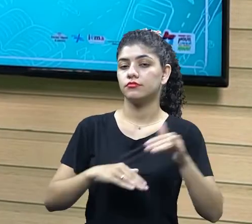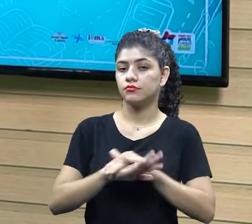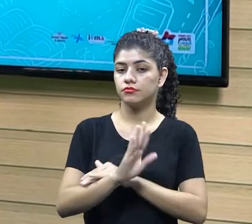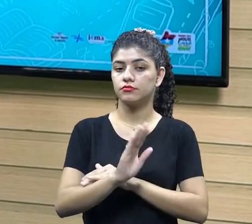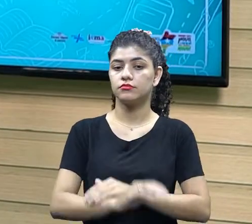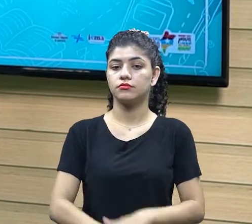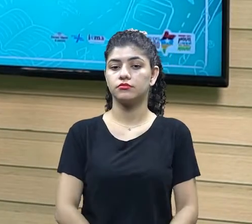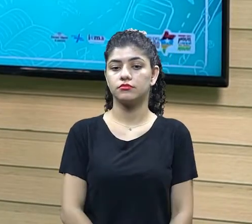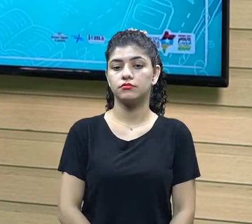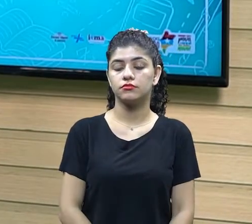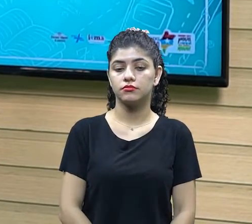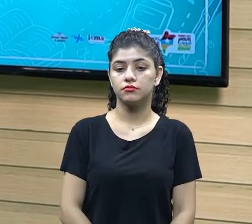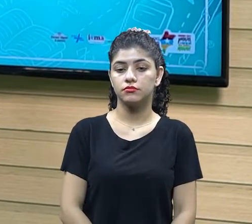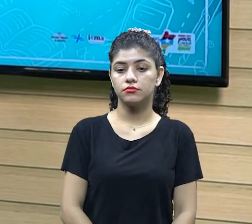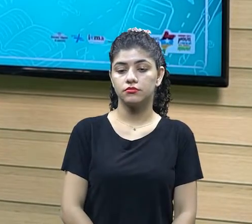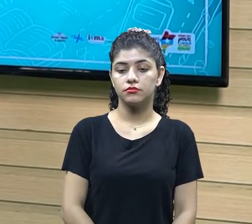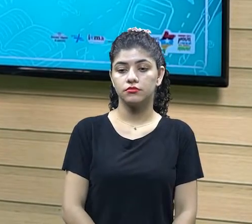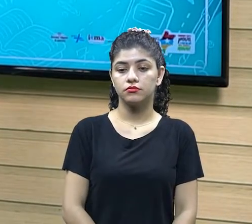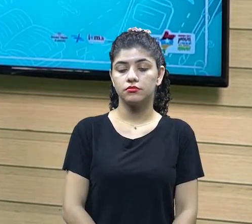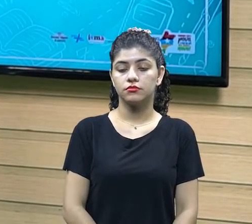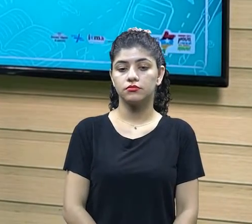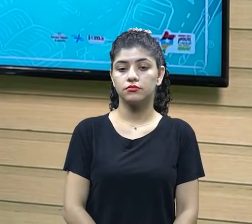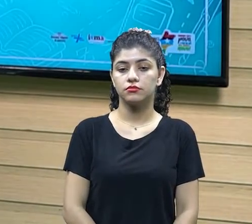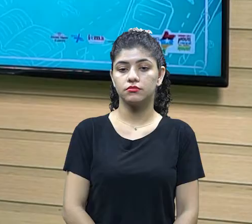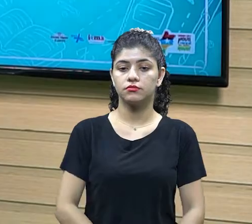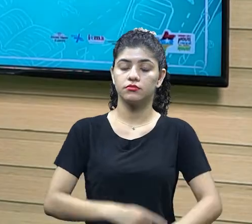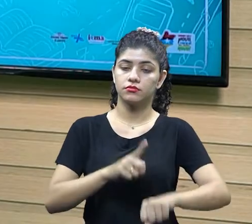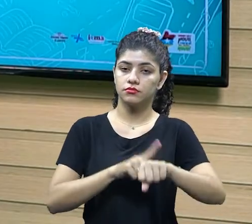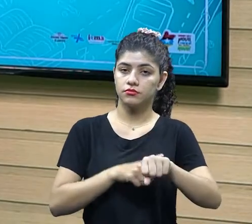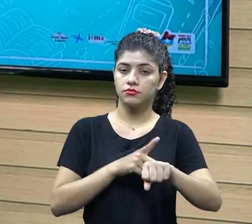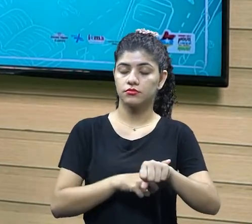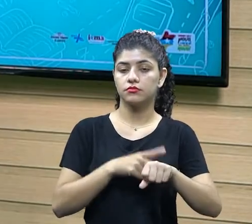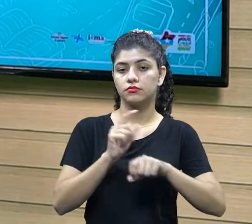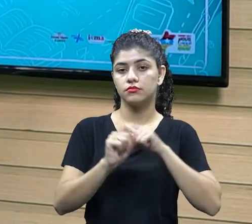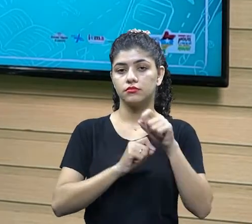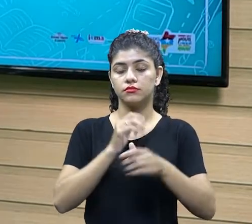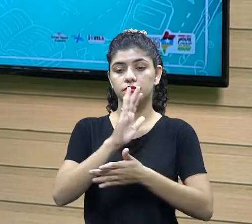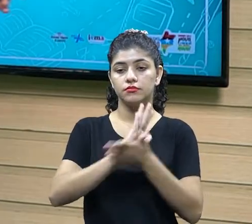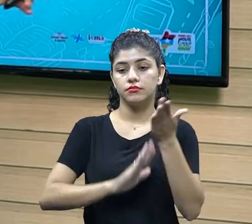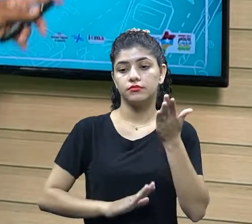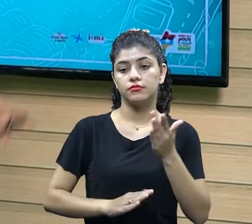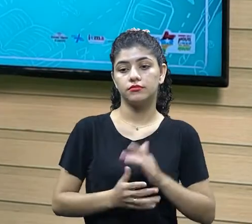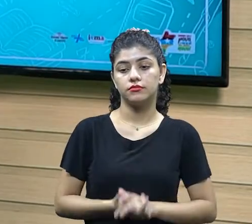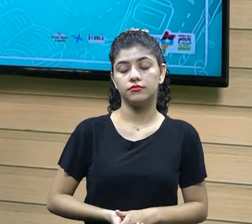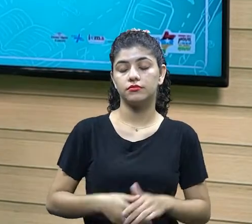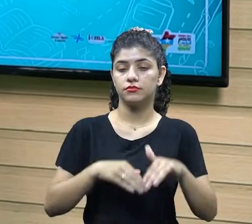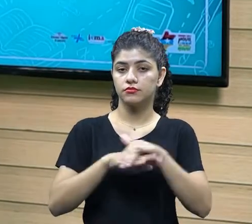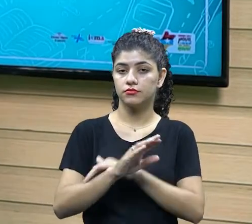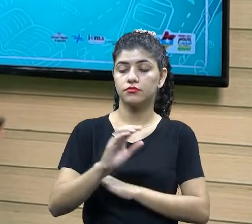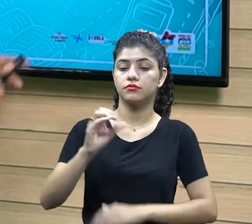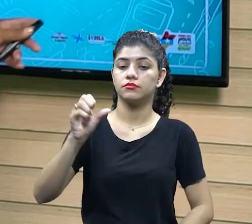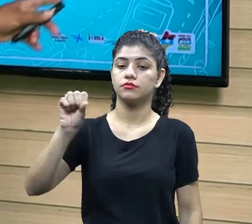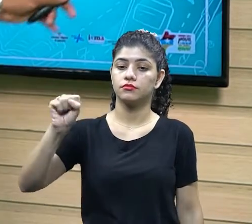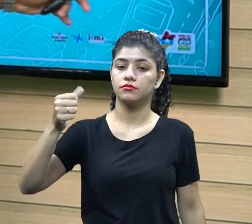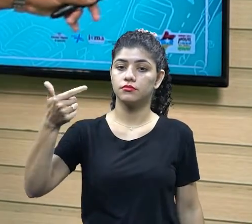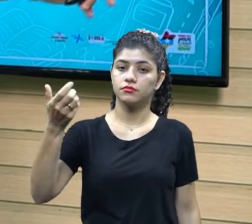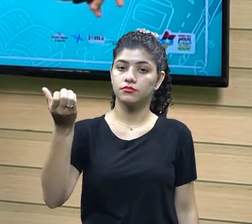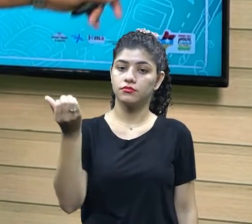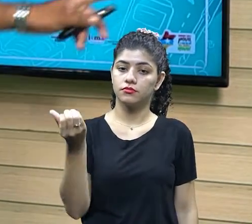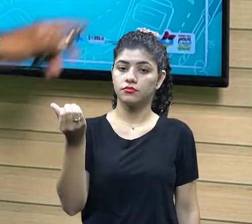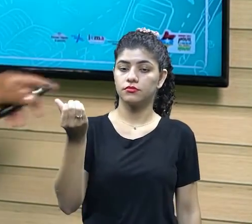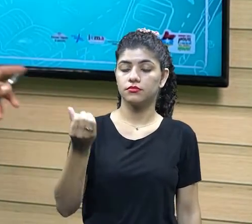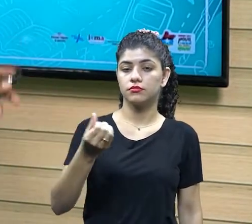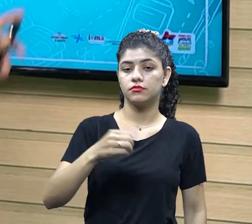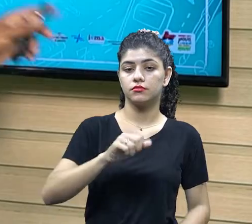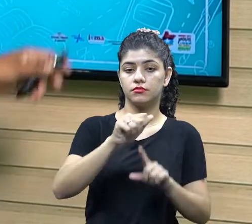está guardando para a sua viagem, certo? Então, o tempo estimado para a viagem, ele economizando